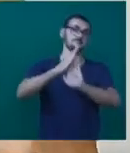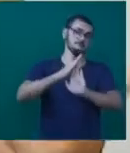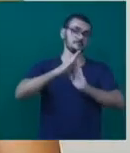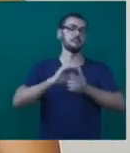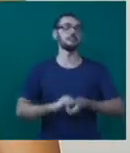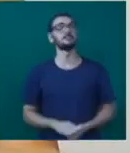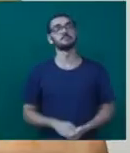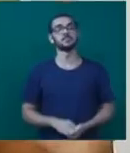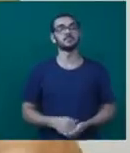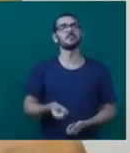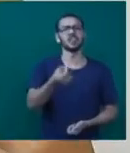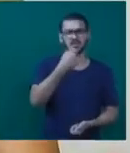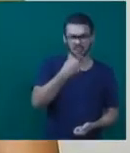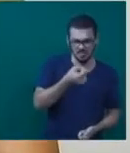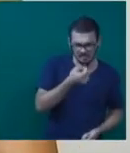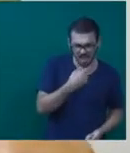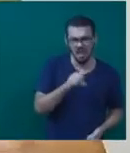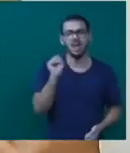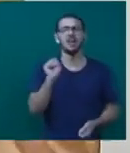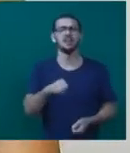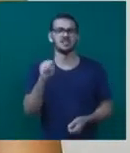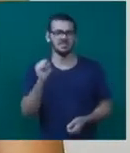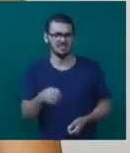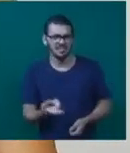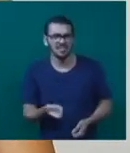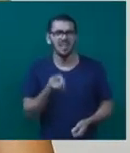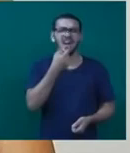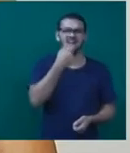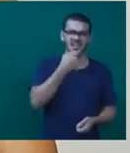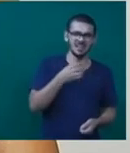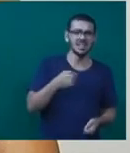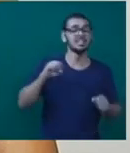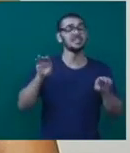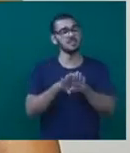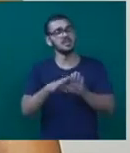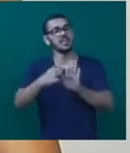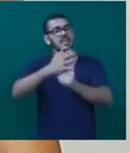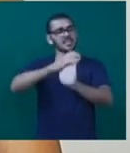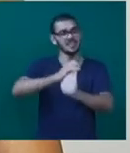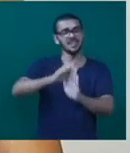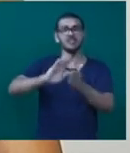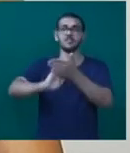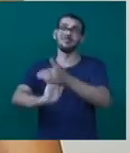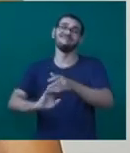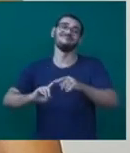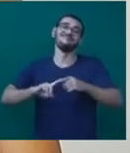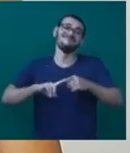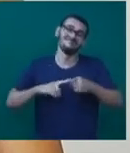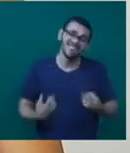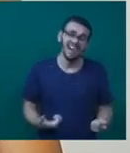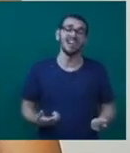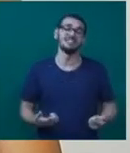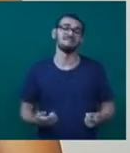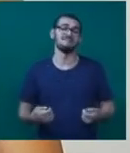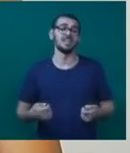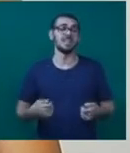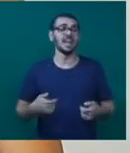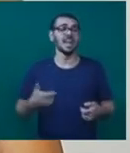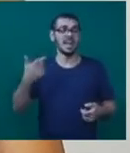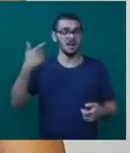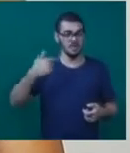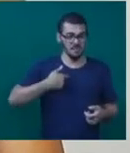eu tomando anti-inflamatório, mesmo fazendo os alongamentos, mas como eu sempre faço o mesmo